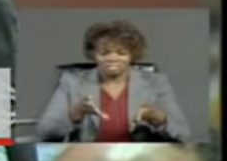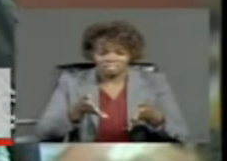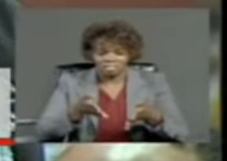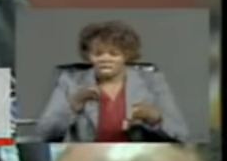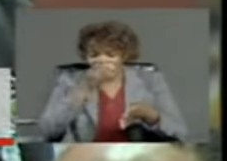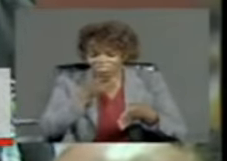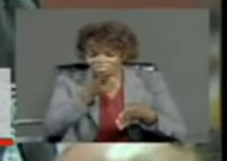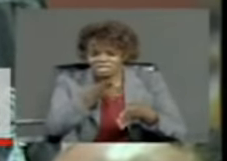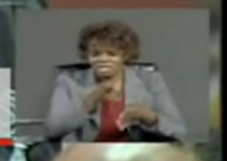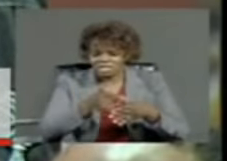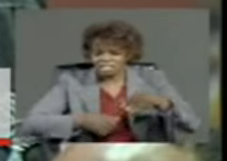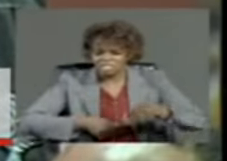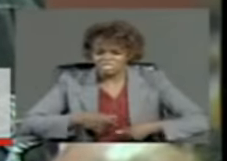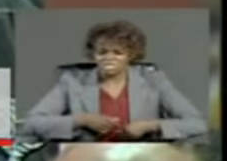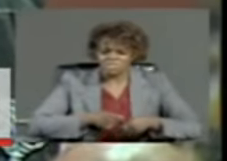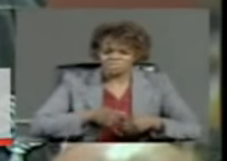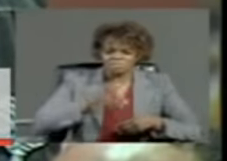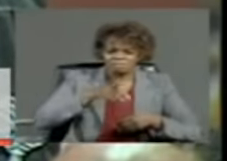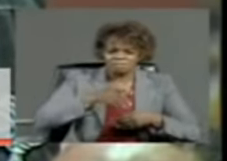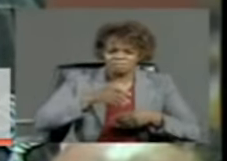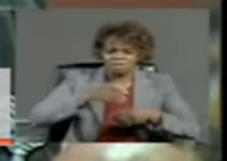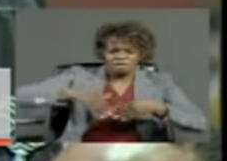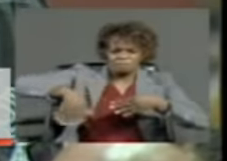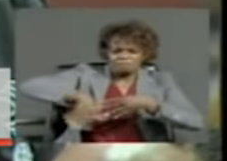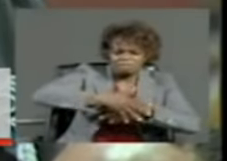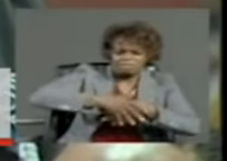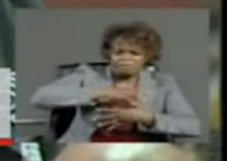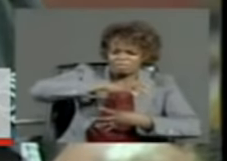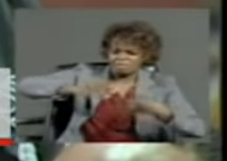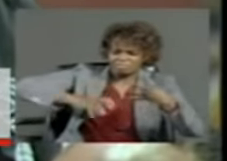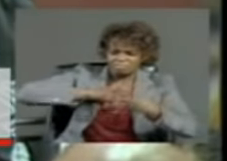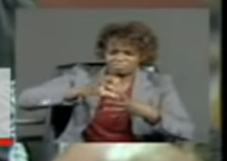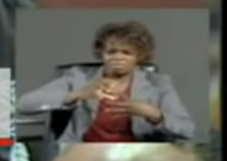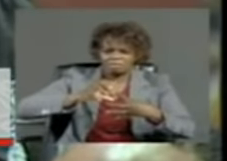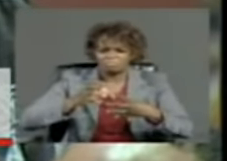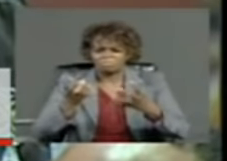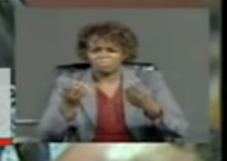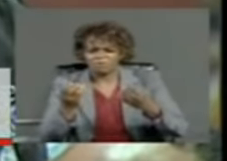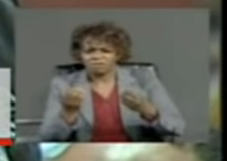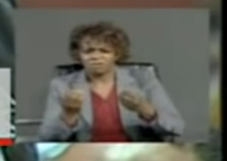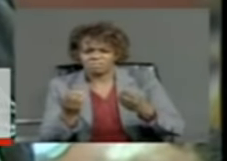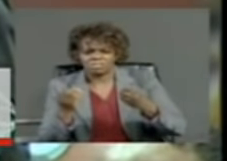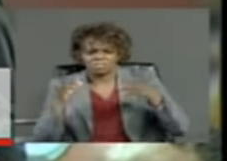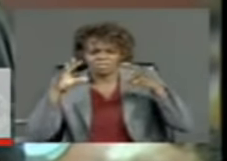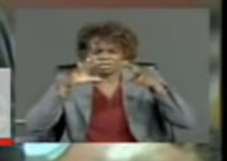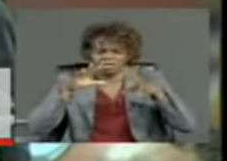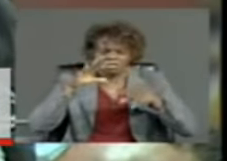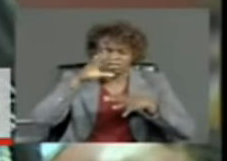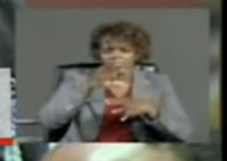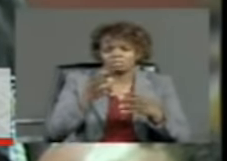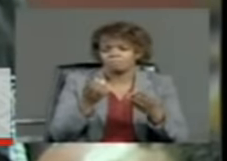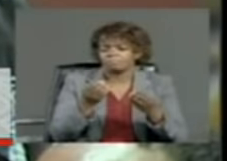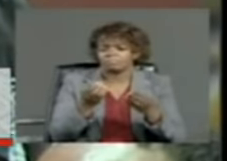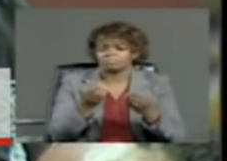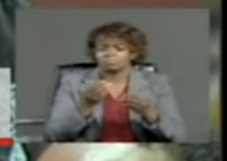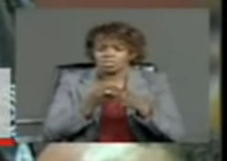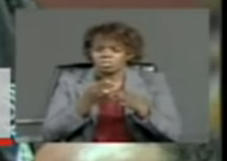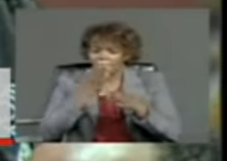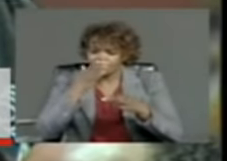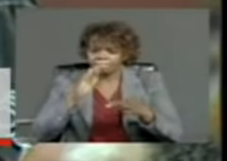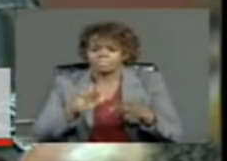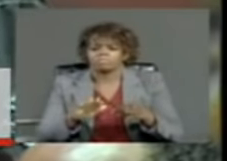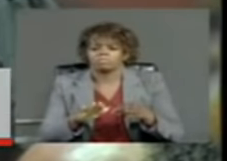razões. E por que isso acontece? Neste primeiro mandato de Vossa Excelência, tivemos um incidente que